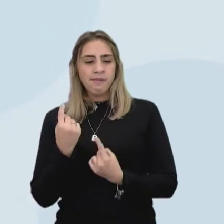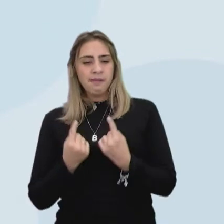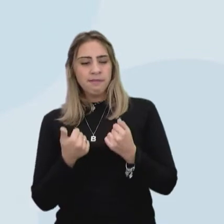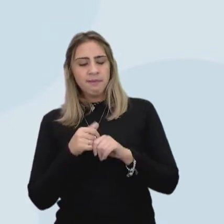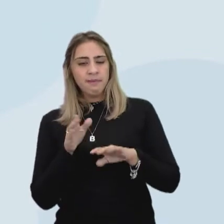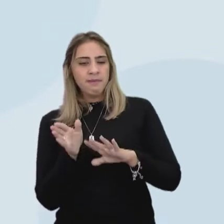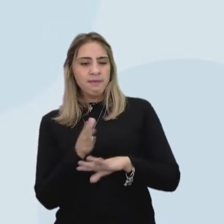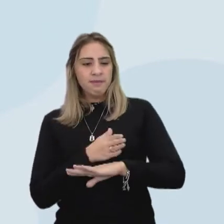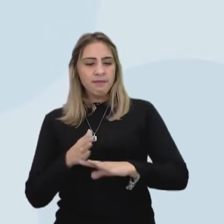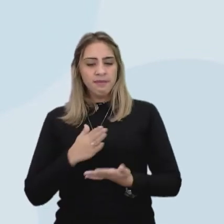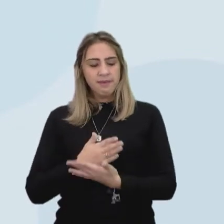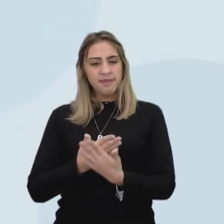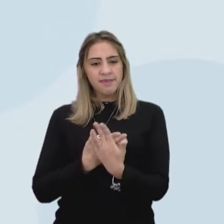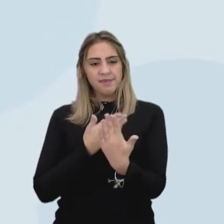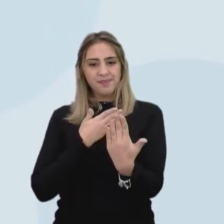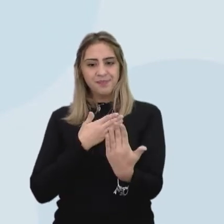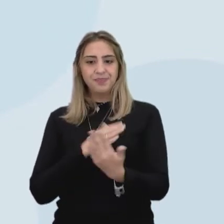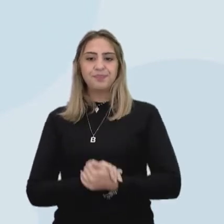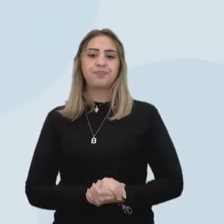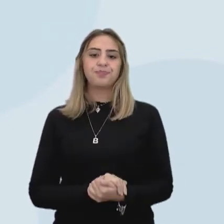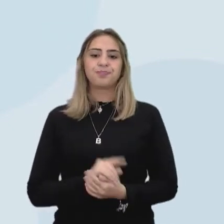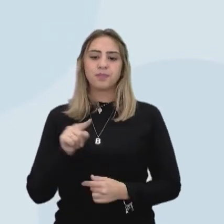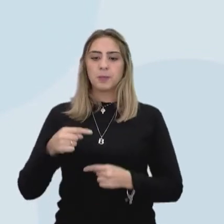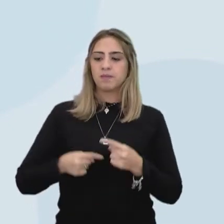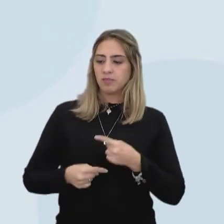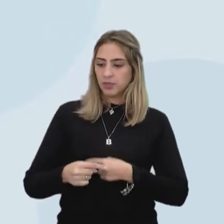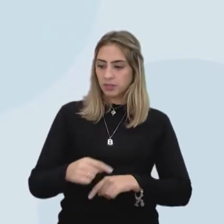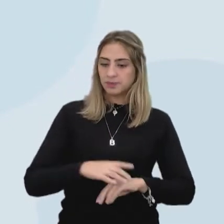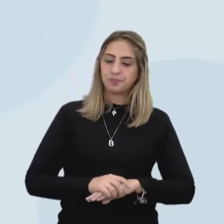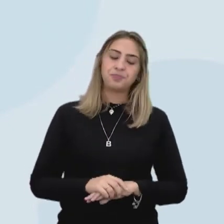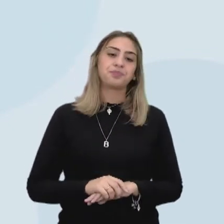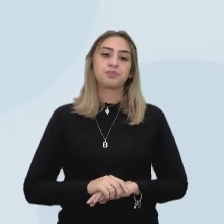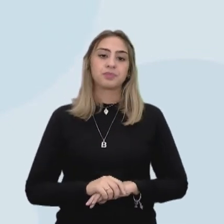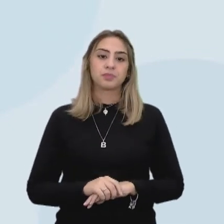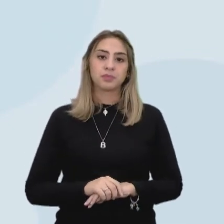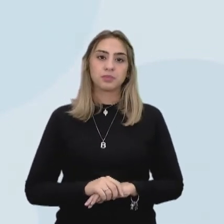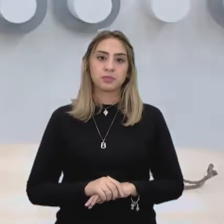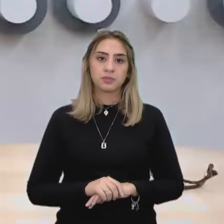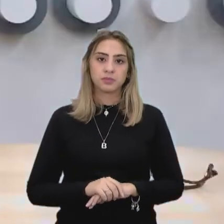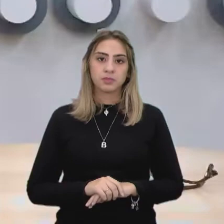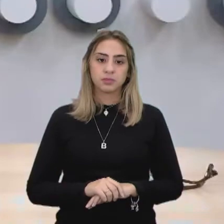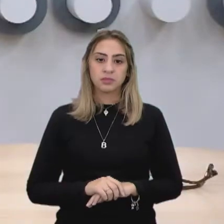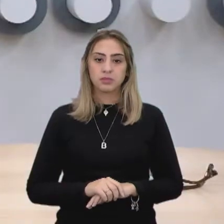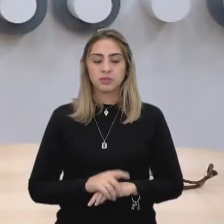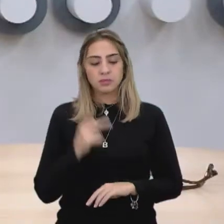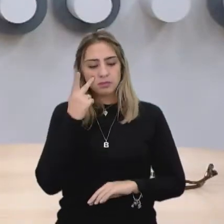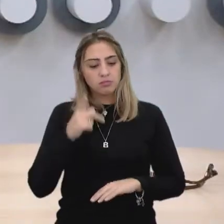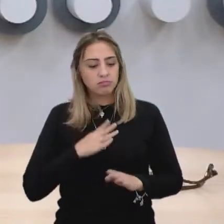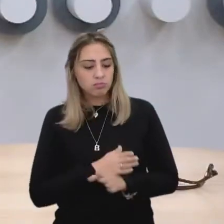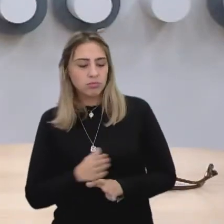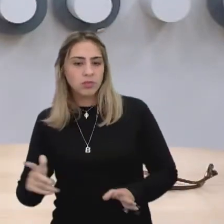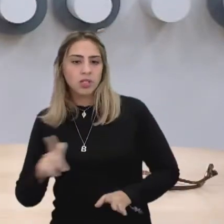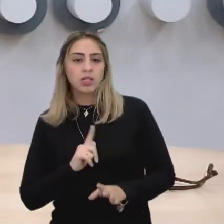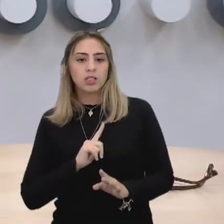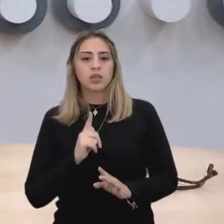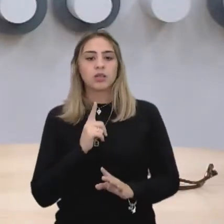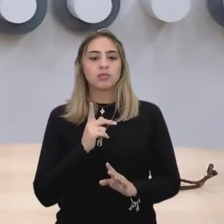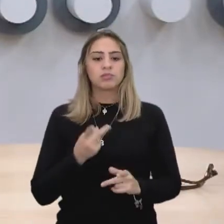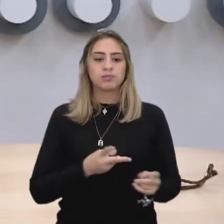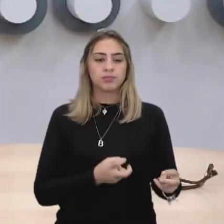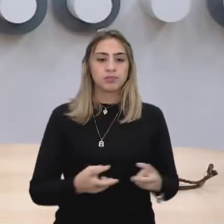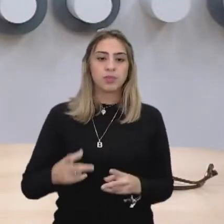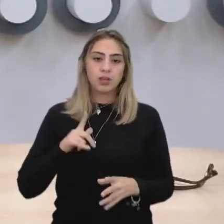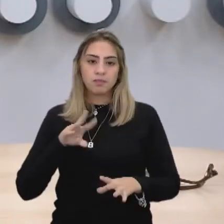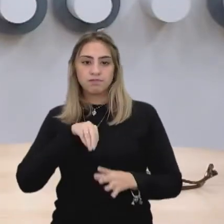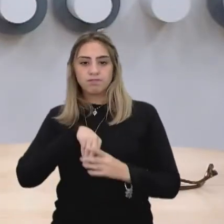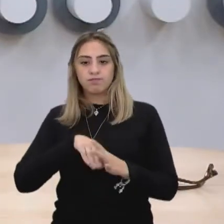temporariamente afastadas nesta semana. Né? Então, assim, partir do momento que tem uma hora e um rendimento, está